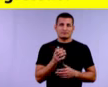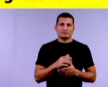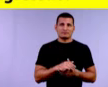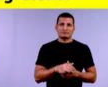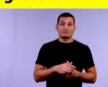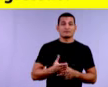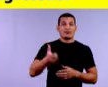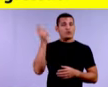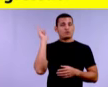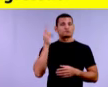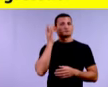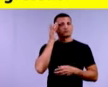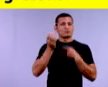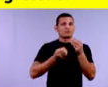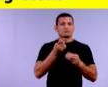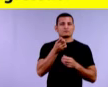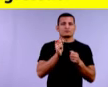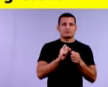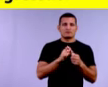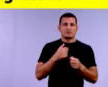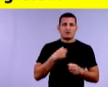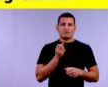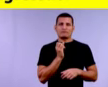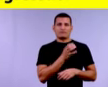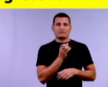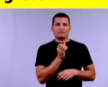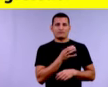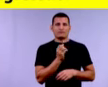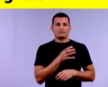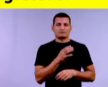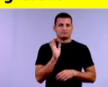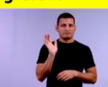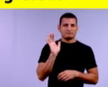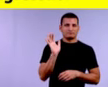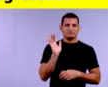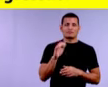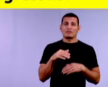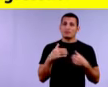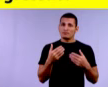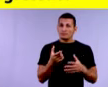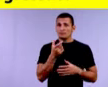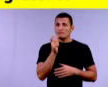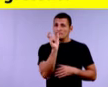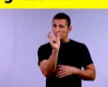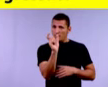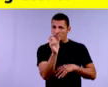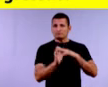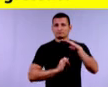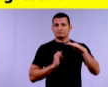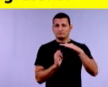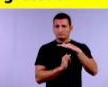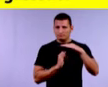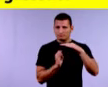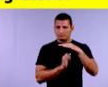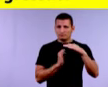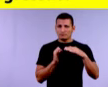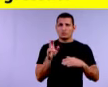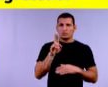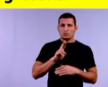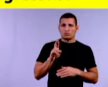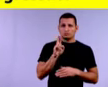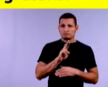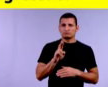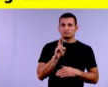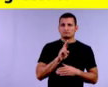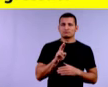como você vai fazer, mas eu tô saindo fora. Falou. Bem, gírias e palavrões descartadas, o uso de palavras